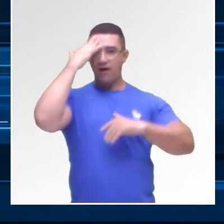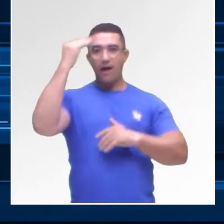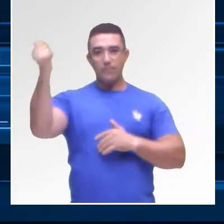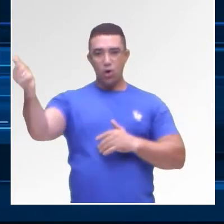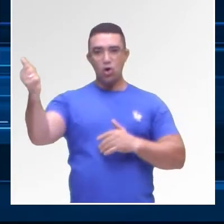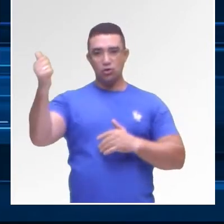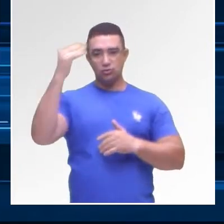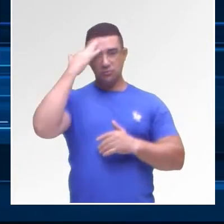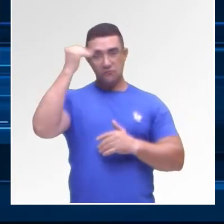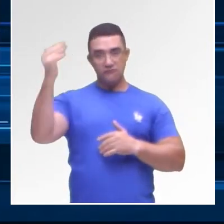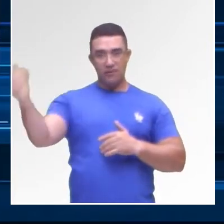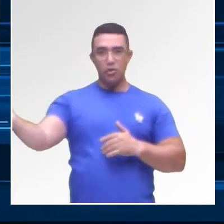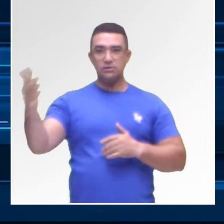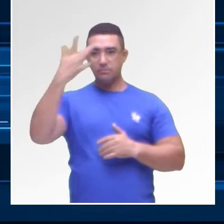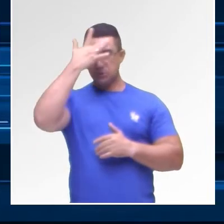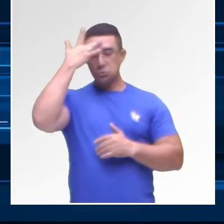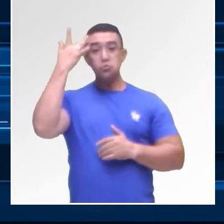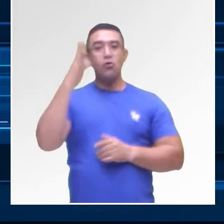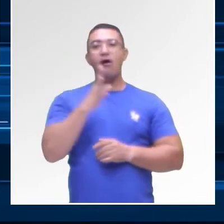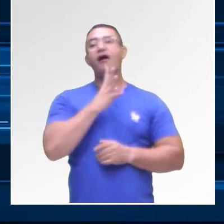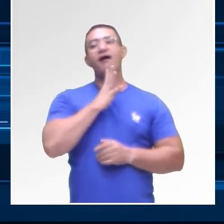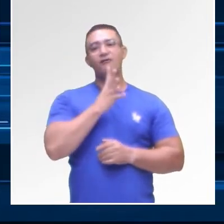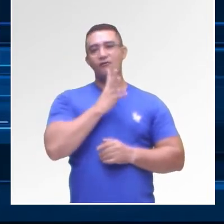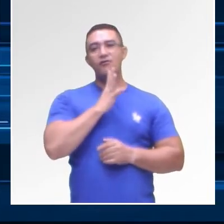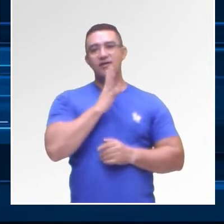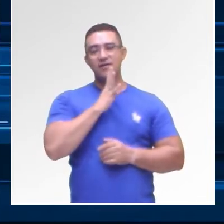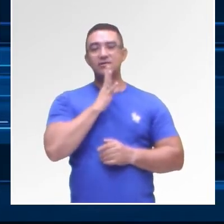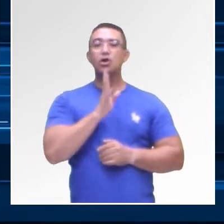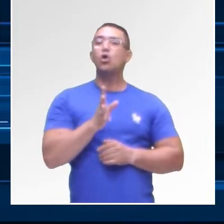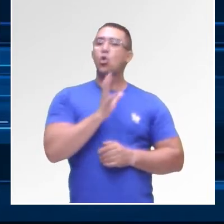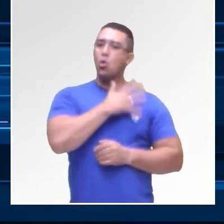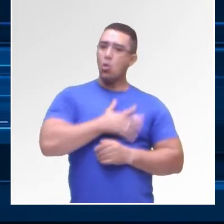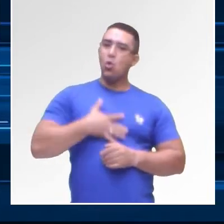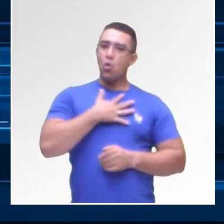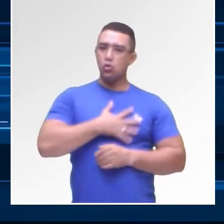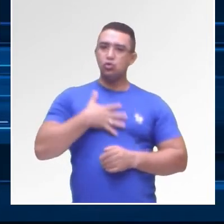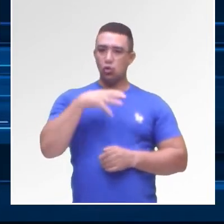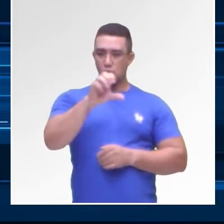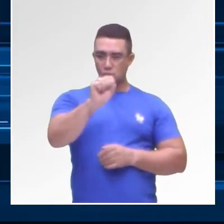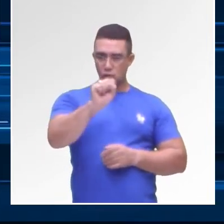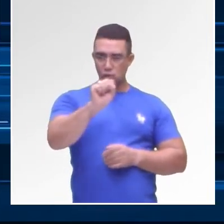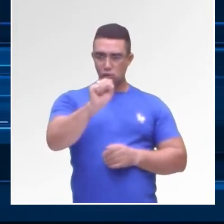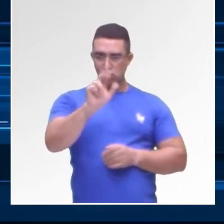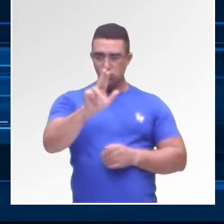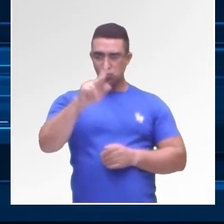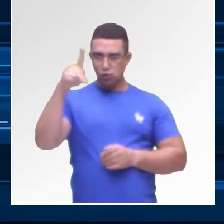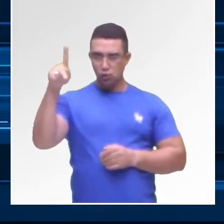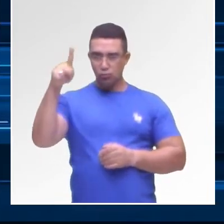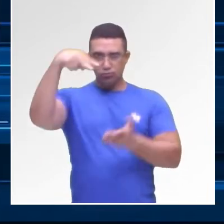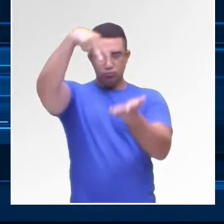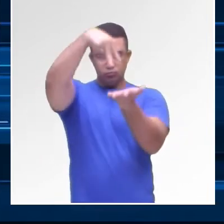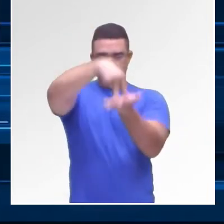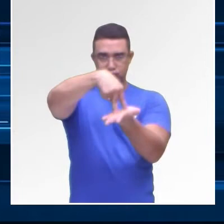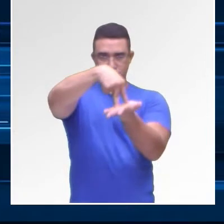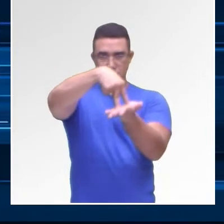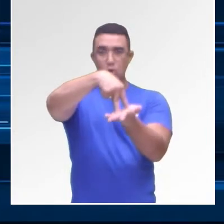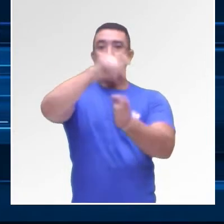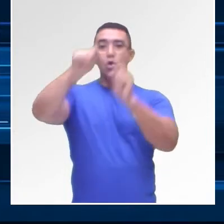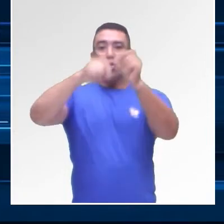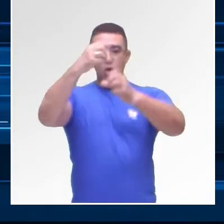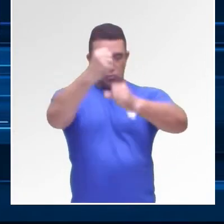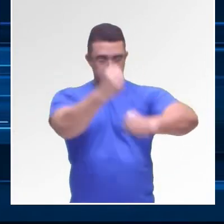vendo, foram gostando daquela forma, e aí cada vez mais foi se divulgando essa forma de utilizar, né,